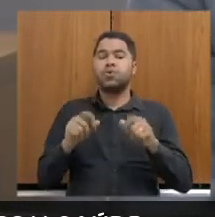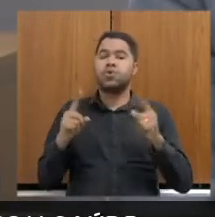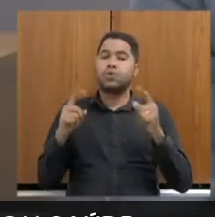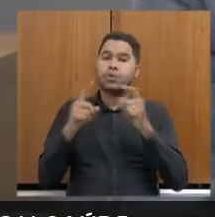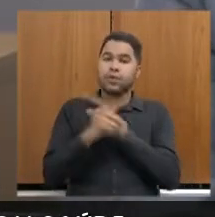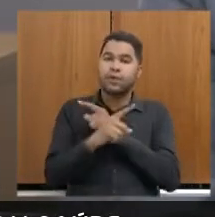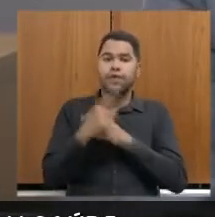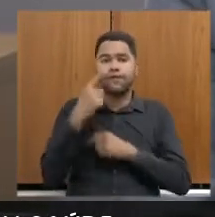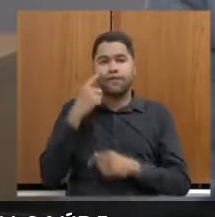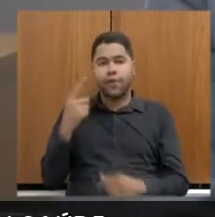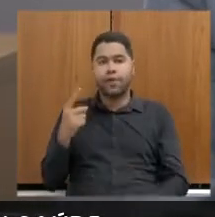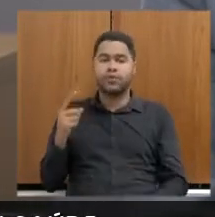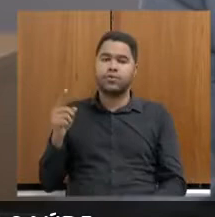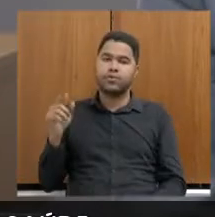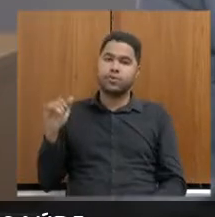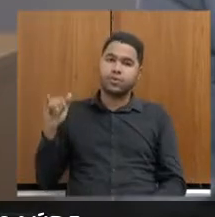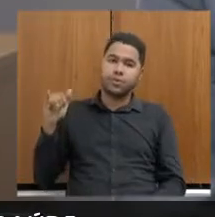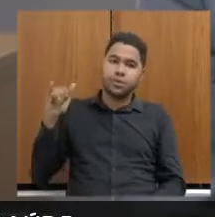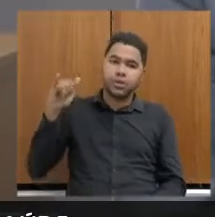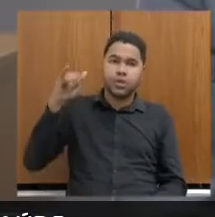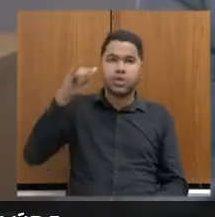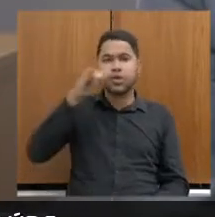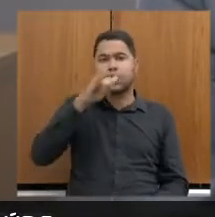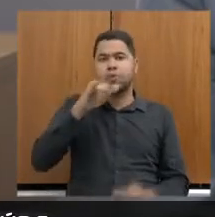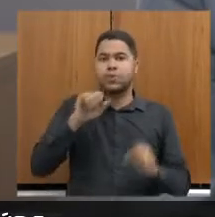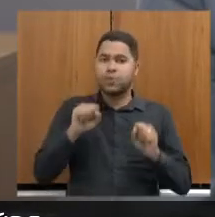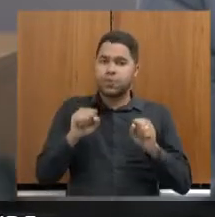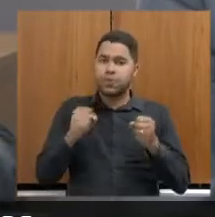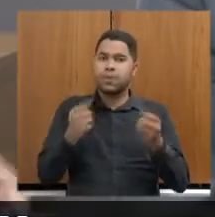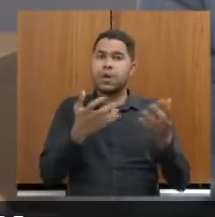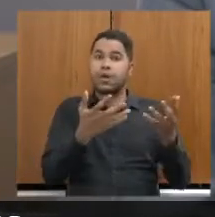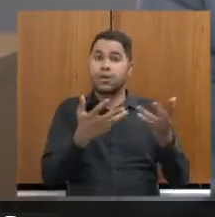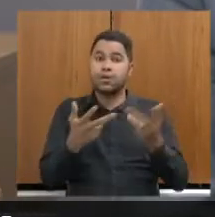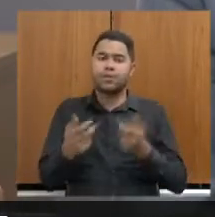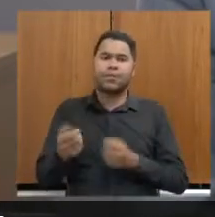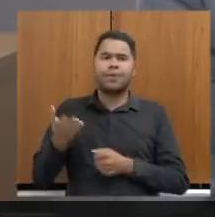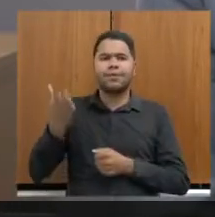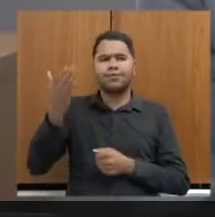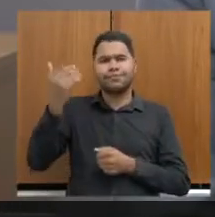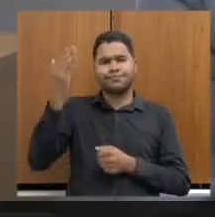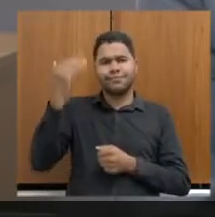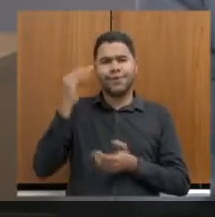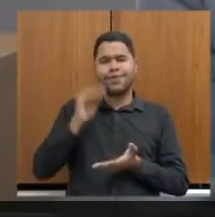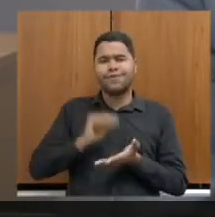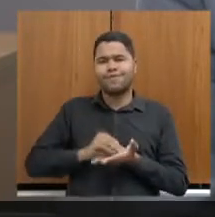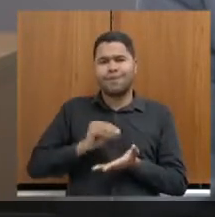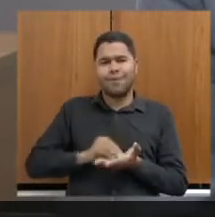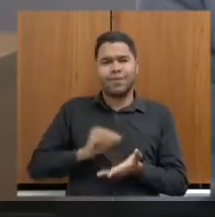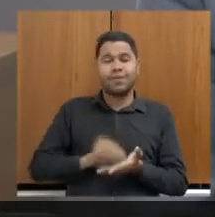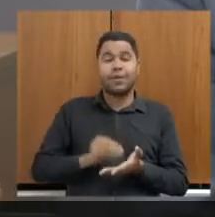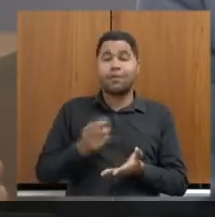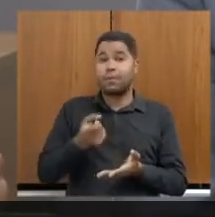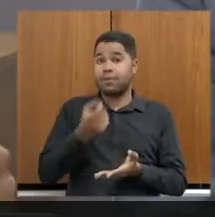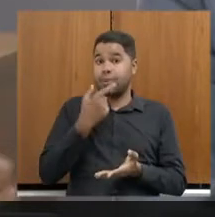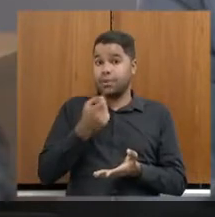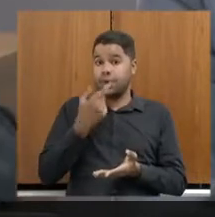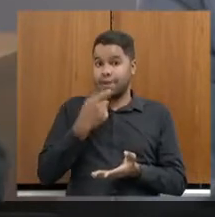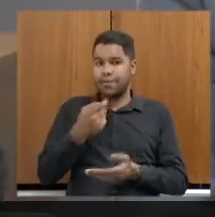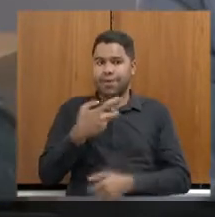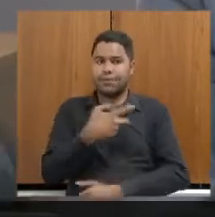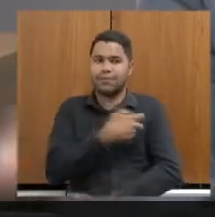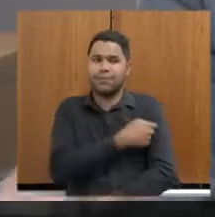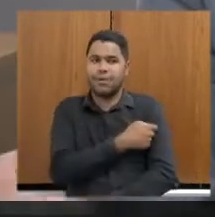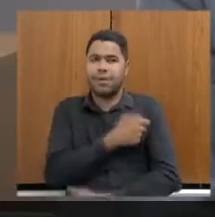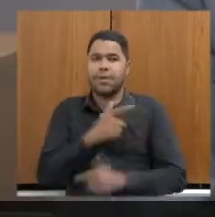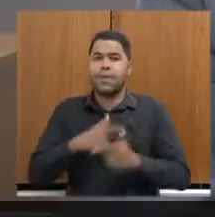vejo aeronaves é embrenhados no atendimento desde aquela ocasião ali que faltava medicamentos sedativos com